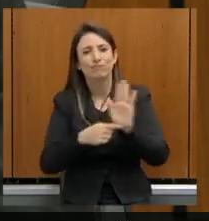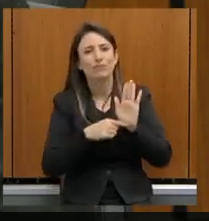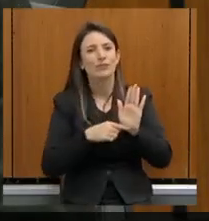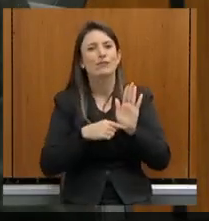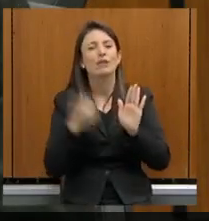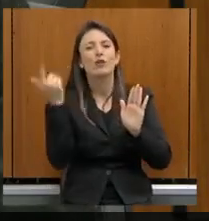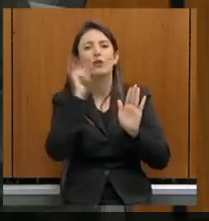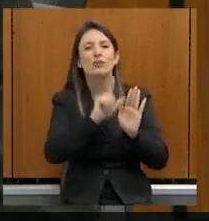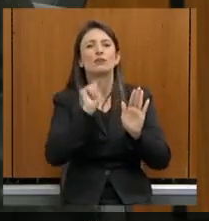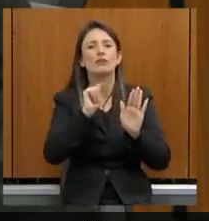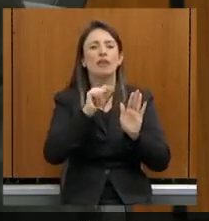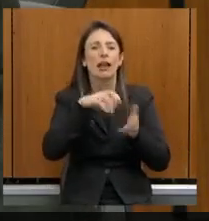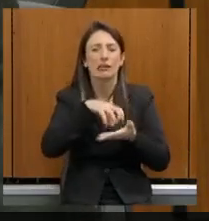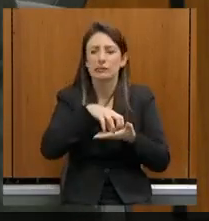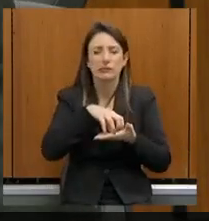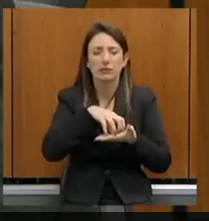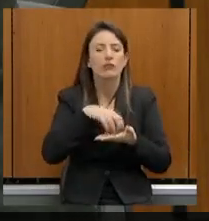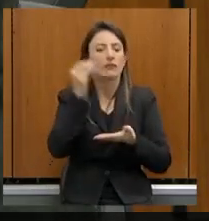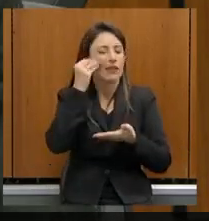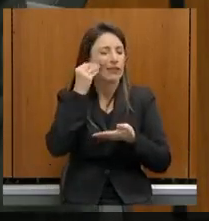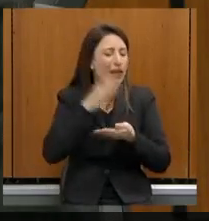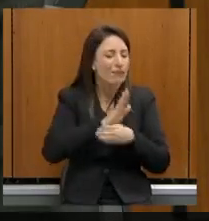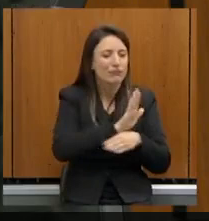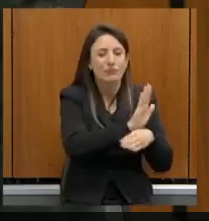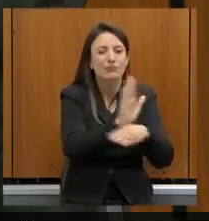descentralizada as regiões